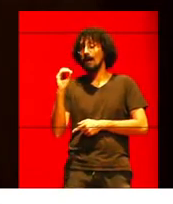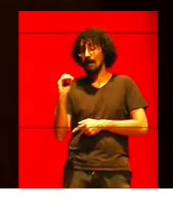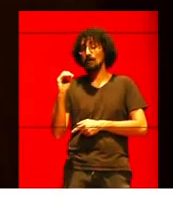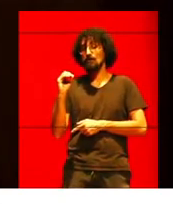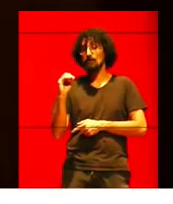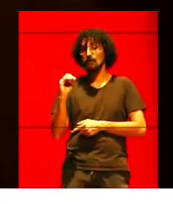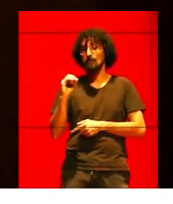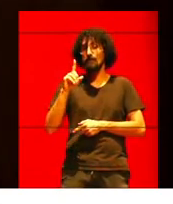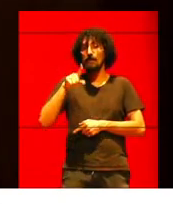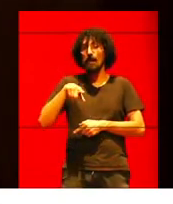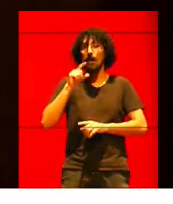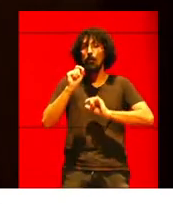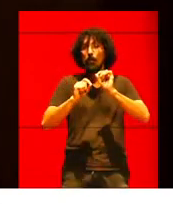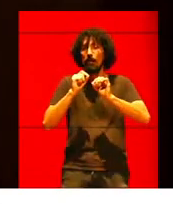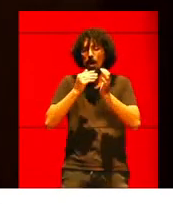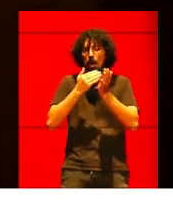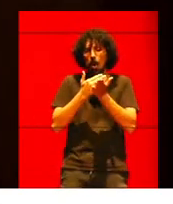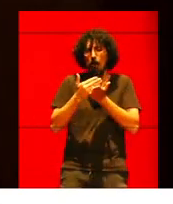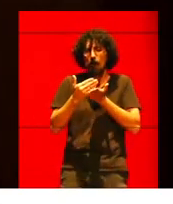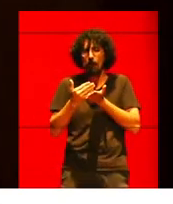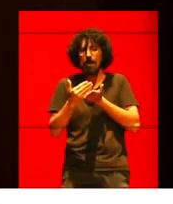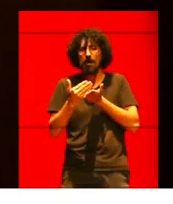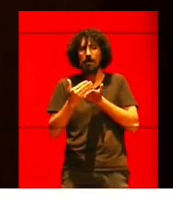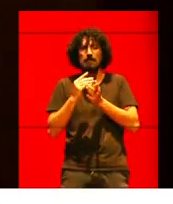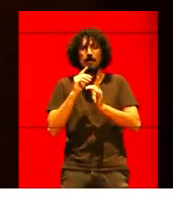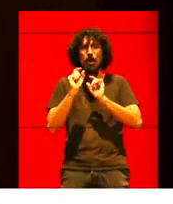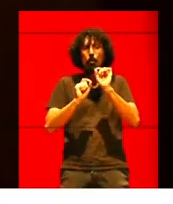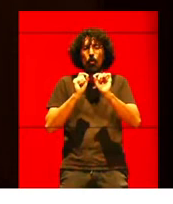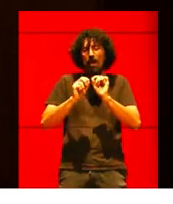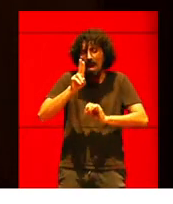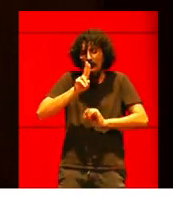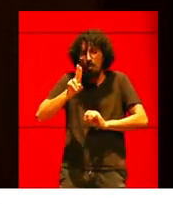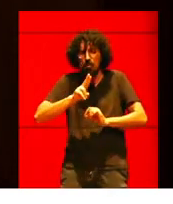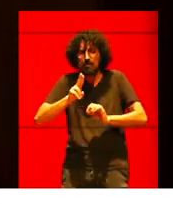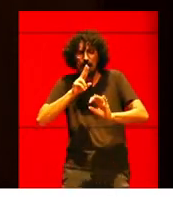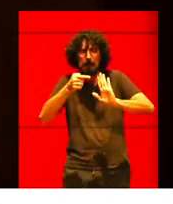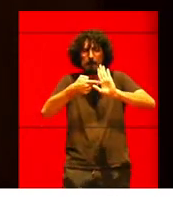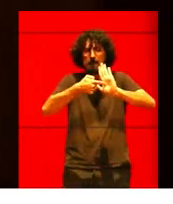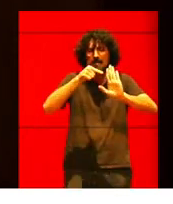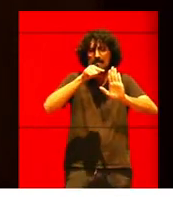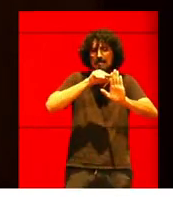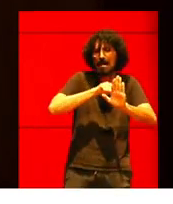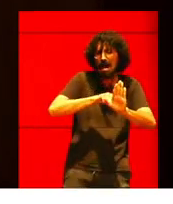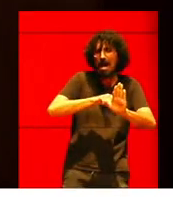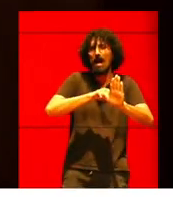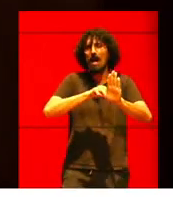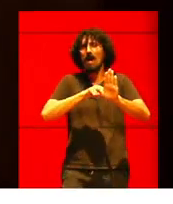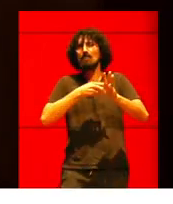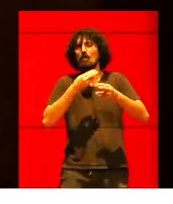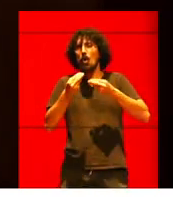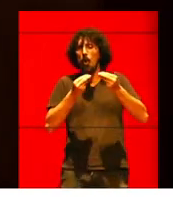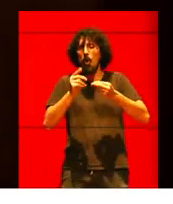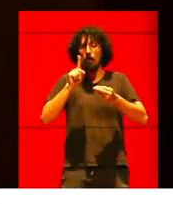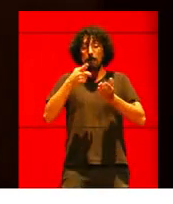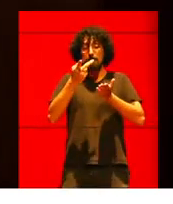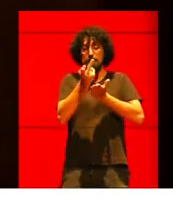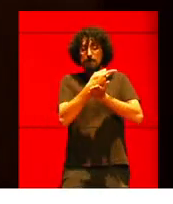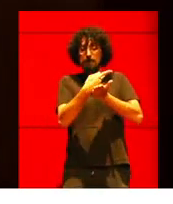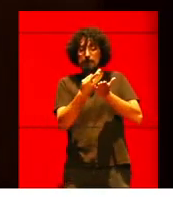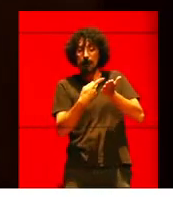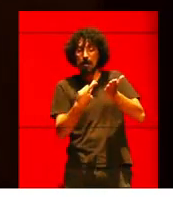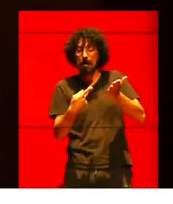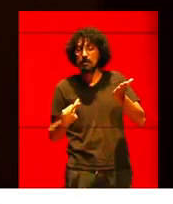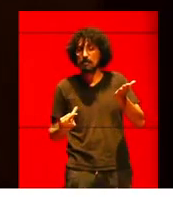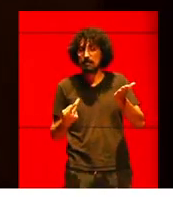quando cruza a Ipiranga e a Avenida São João. É que quando eu cheguei por aqui, eu nada entendi. A dura poesia concreta das